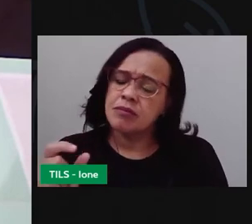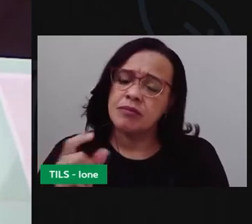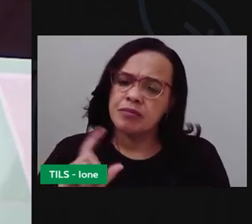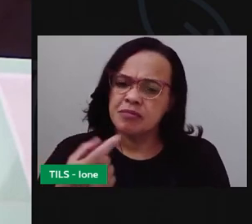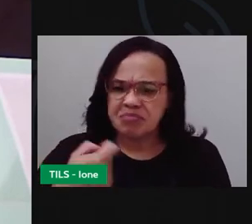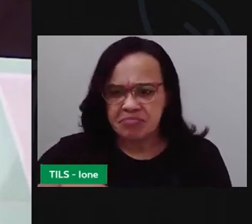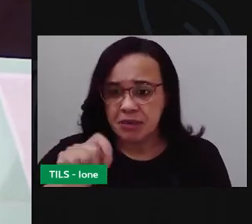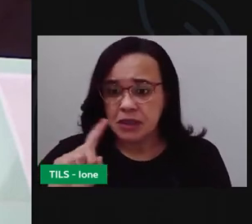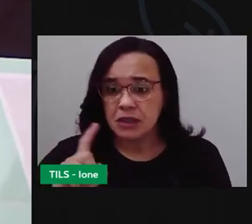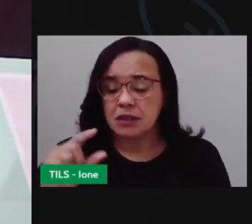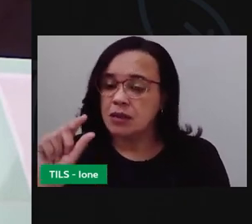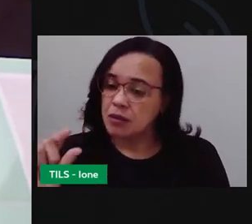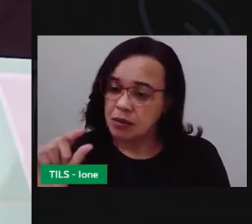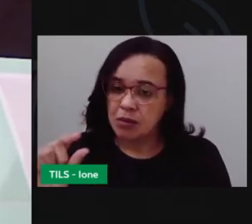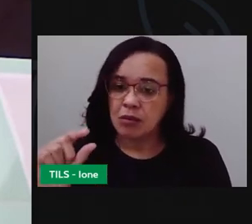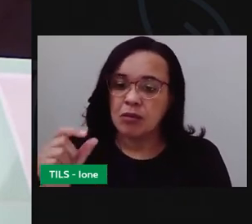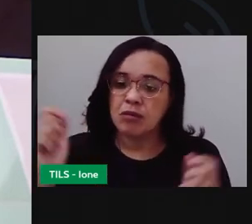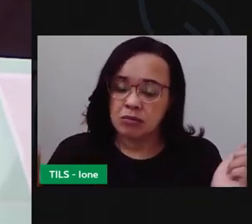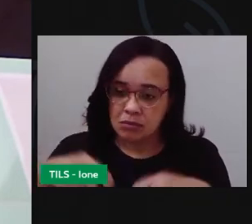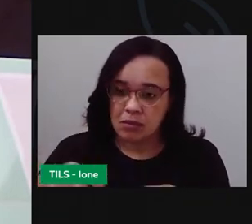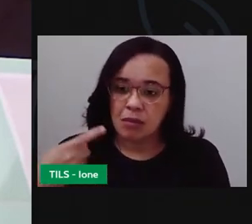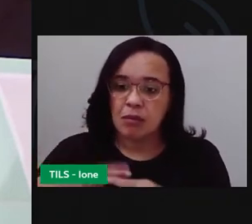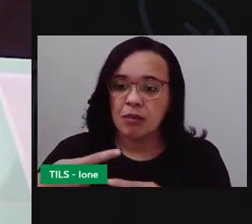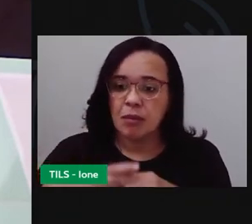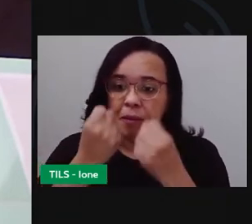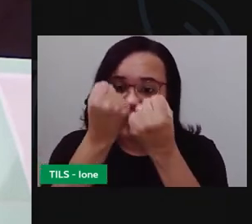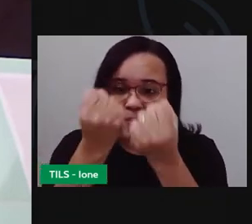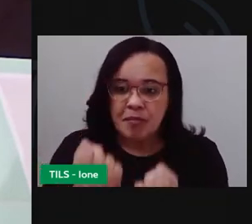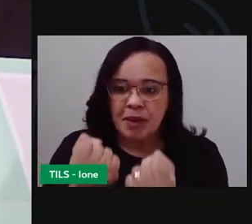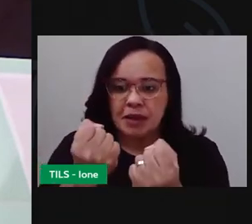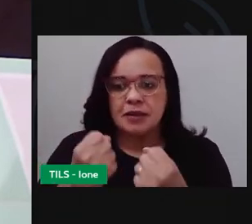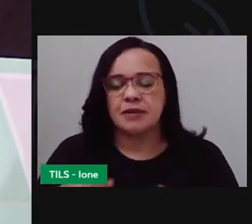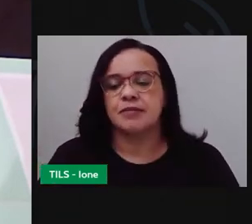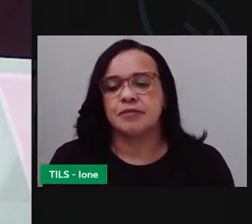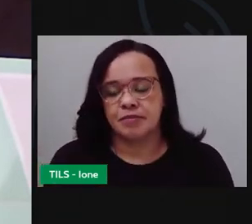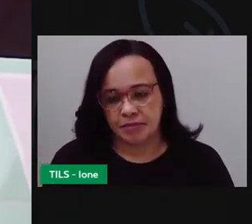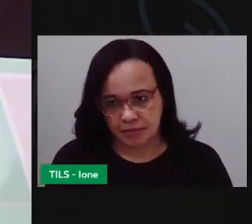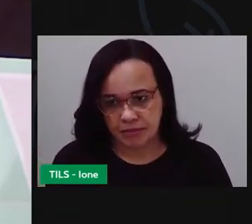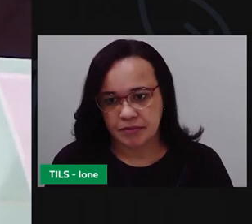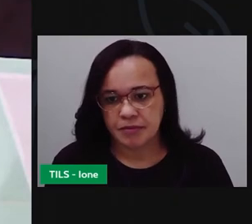você colocar muito, vai ficar pesado o seu instrumento e não vai produzir som.